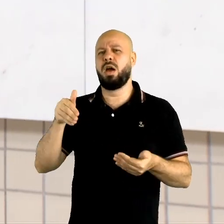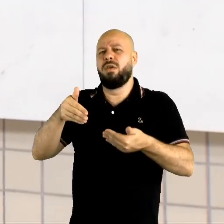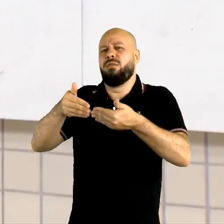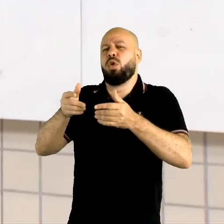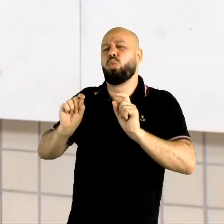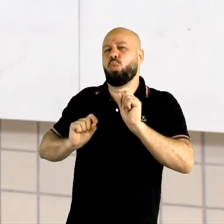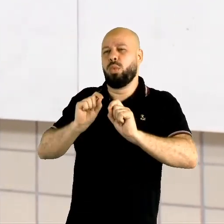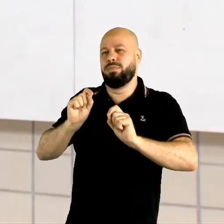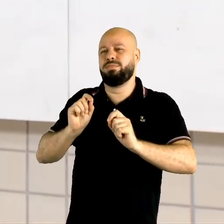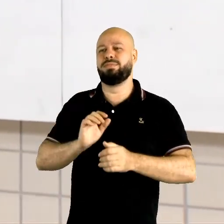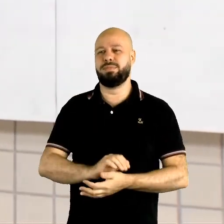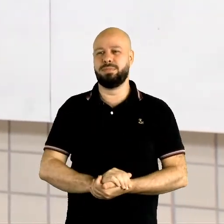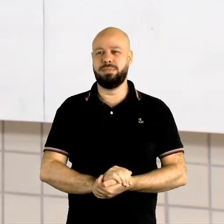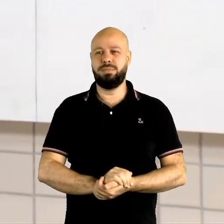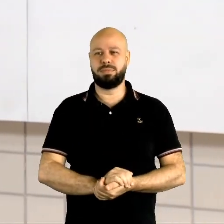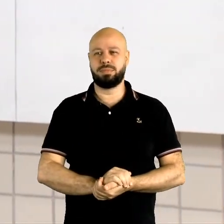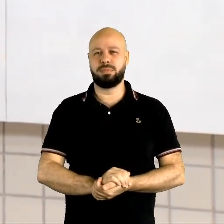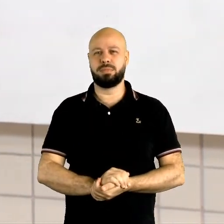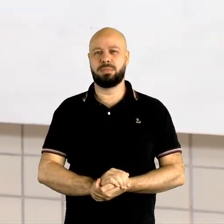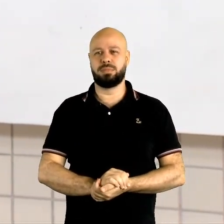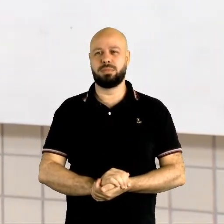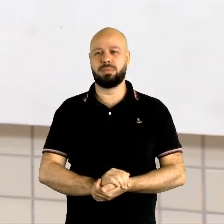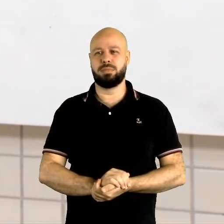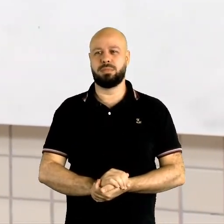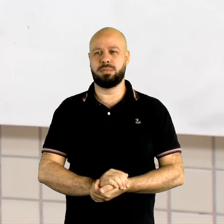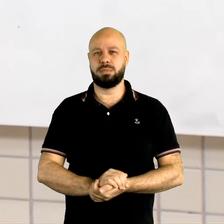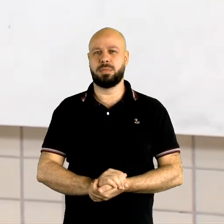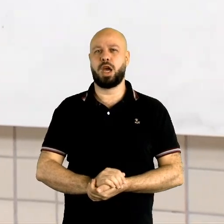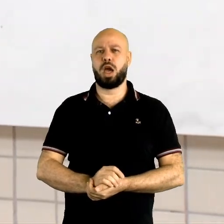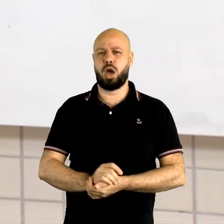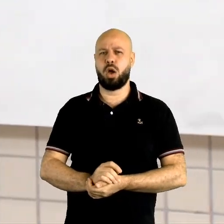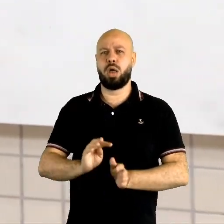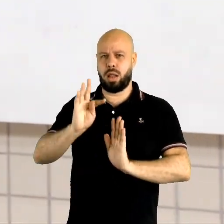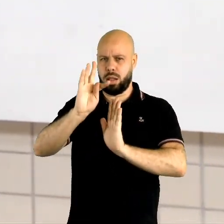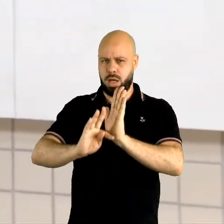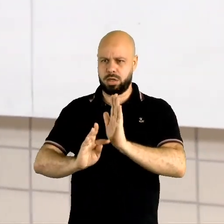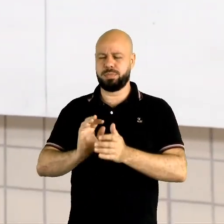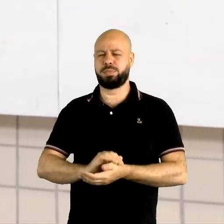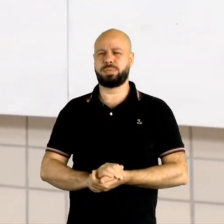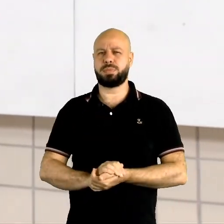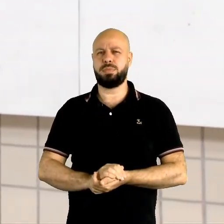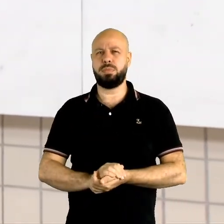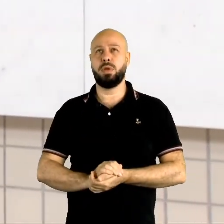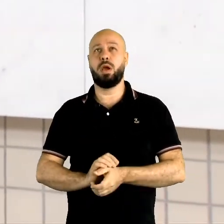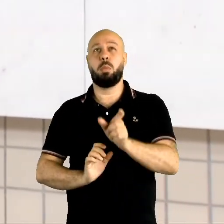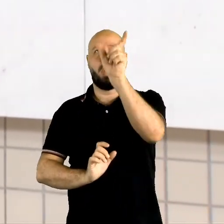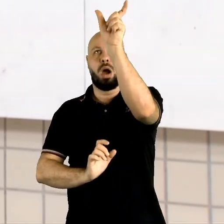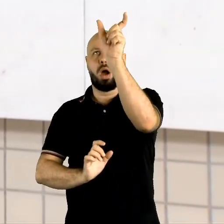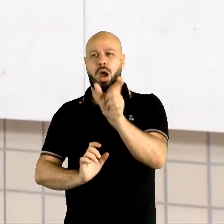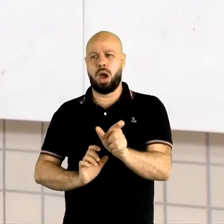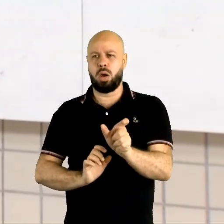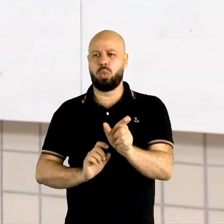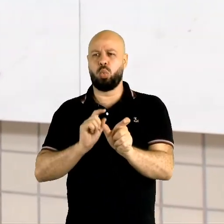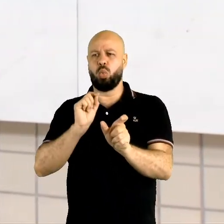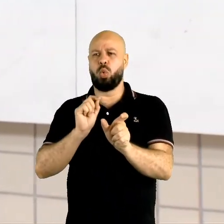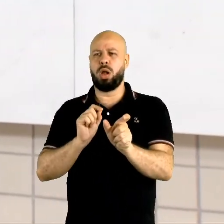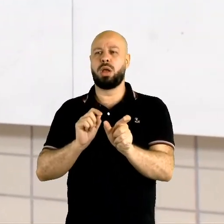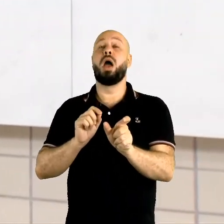tá? Na hora de você montar os seus quadrinhos, primeira coisa importante também,